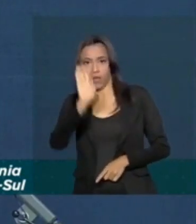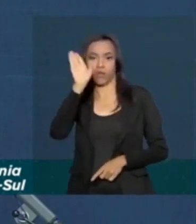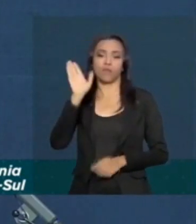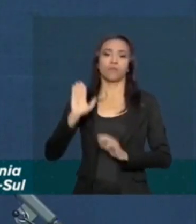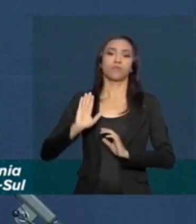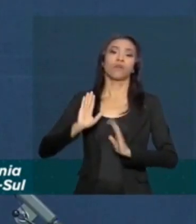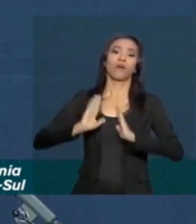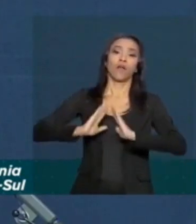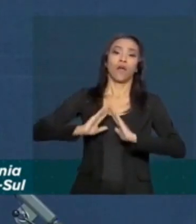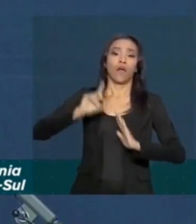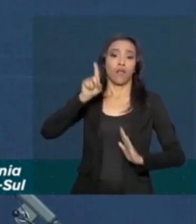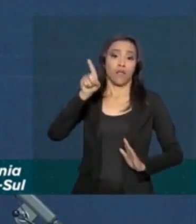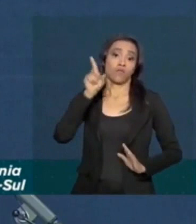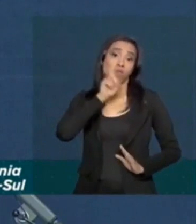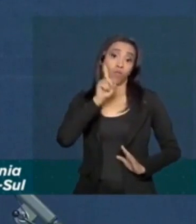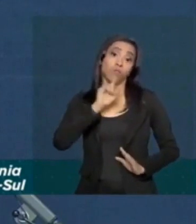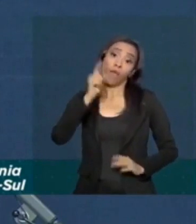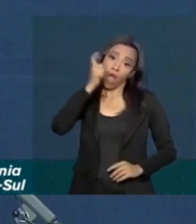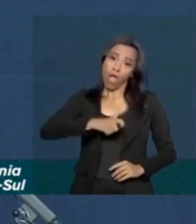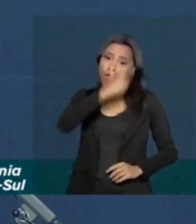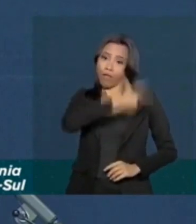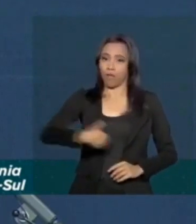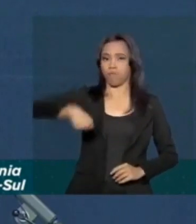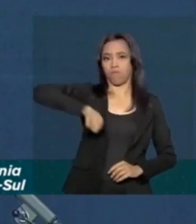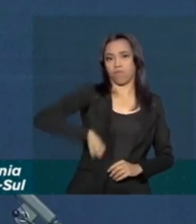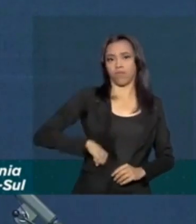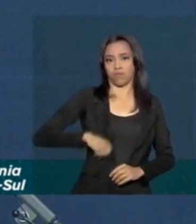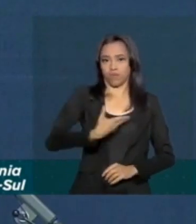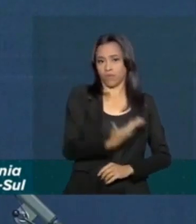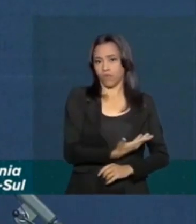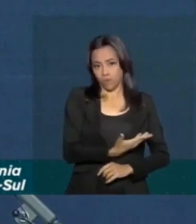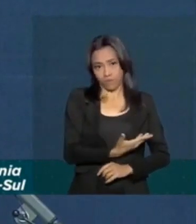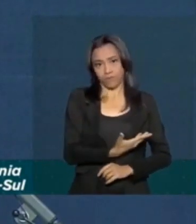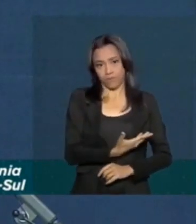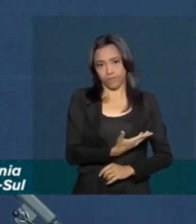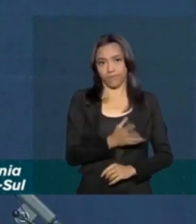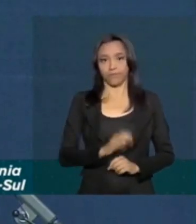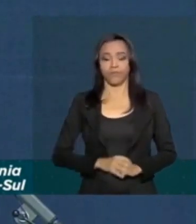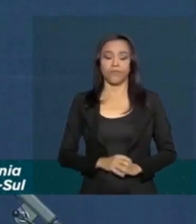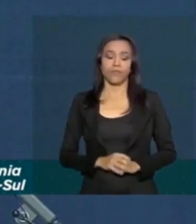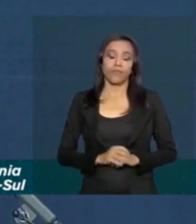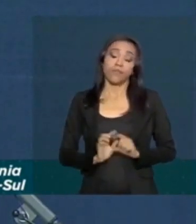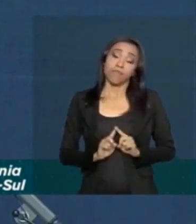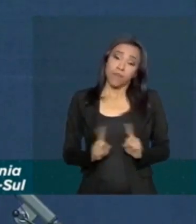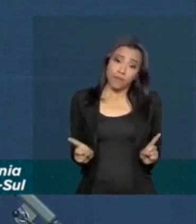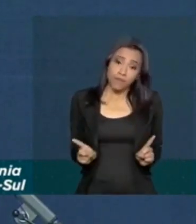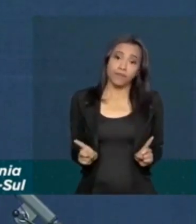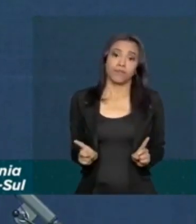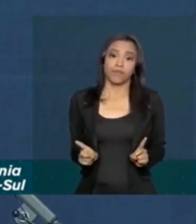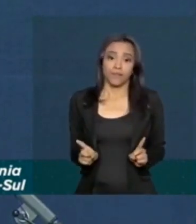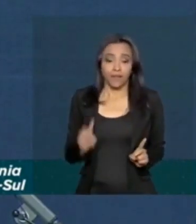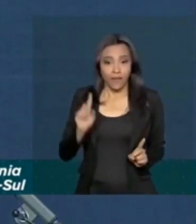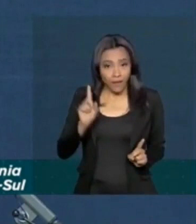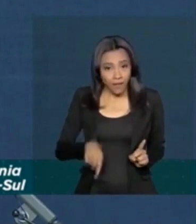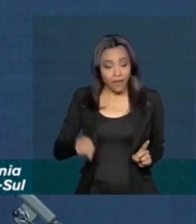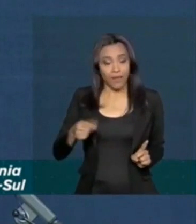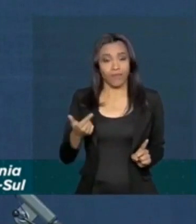Com todo o respeito que tenho a bons profissionais do Itamaraty, mas é um